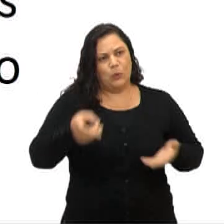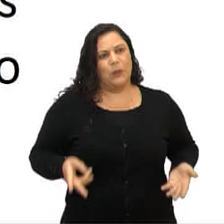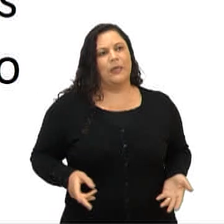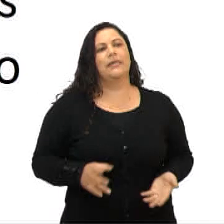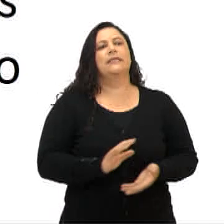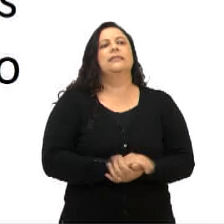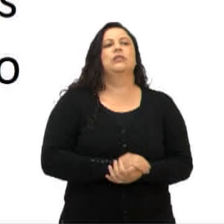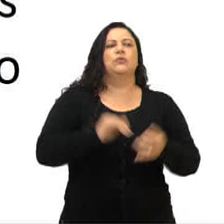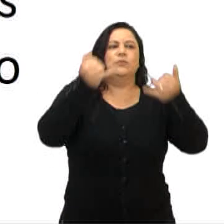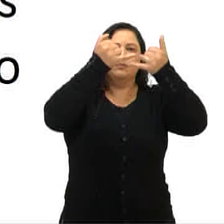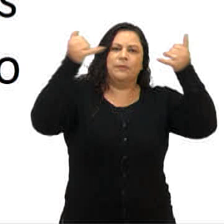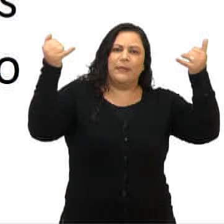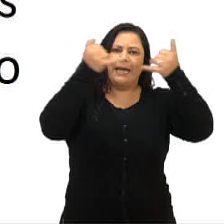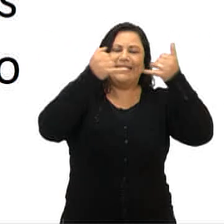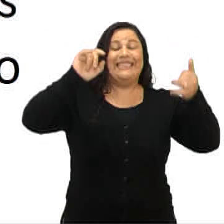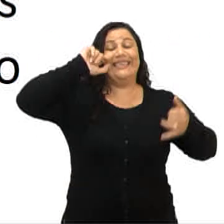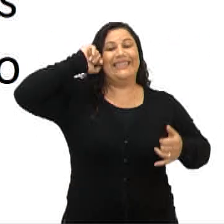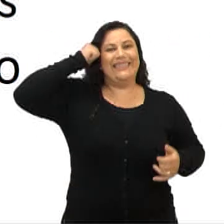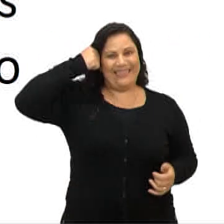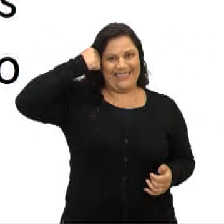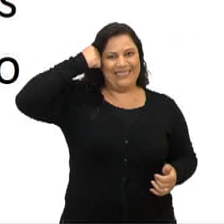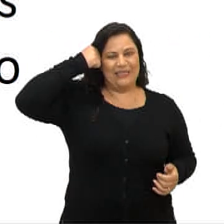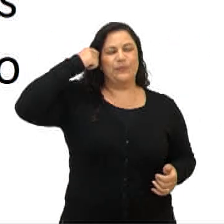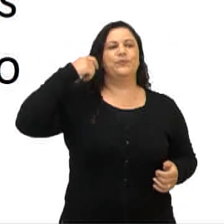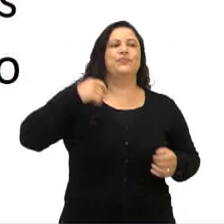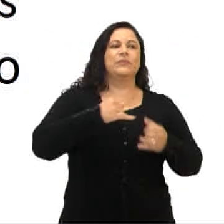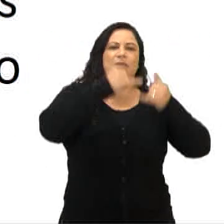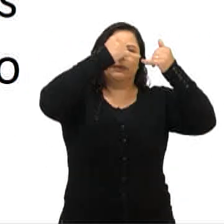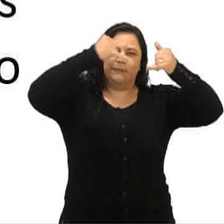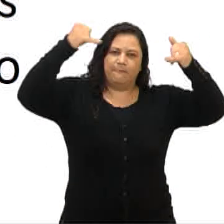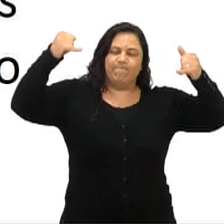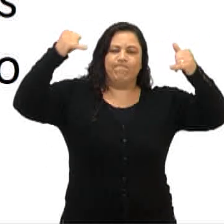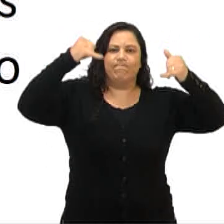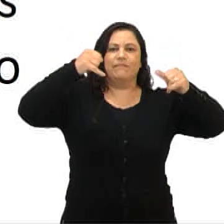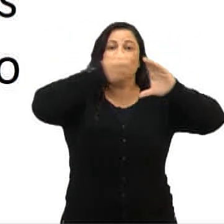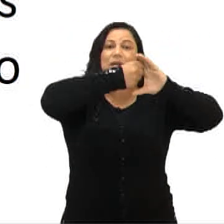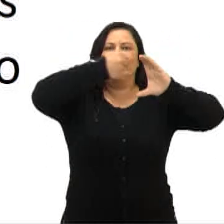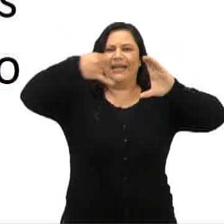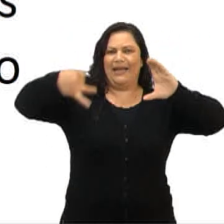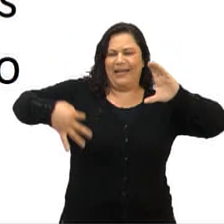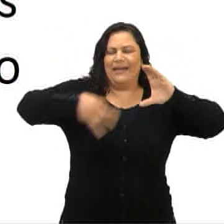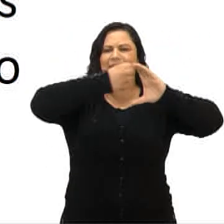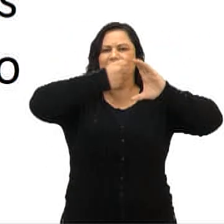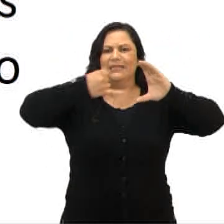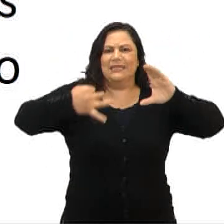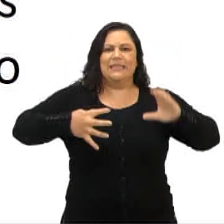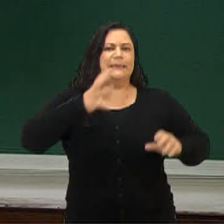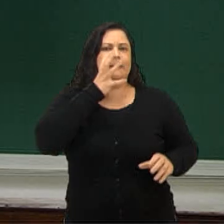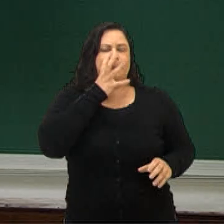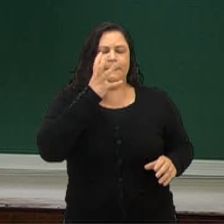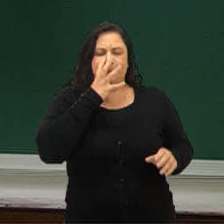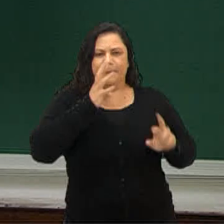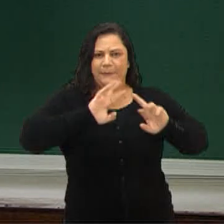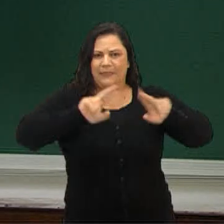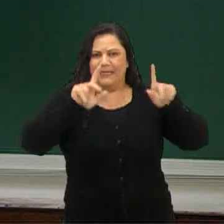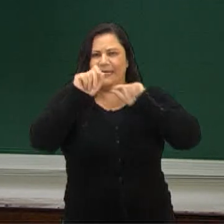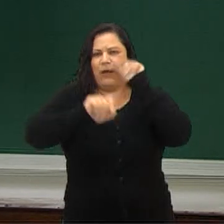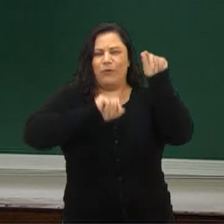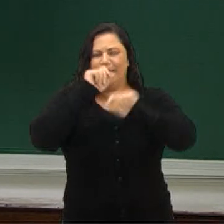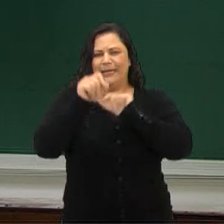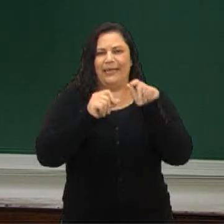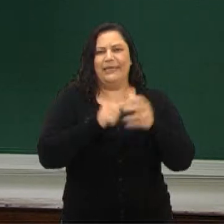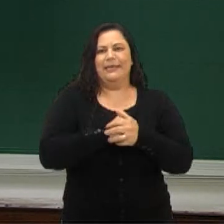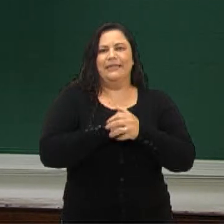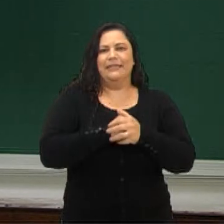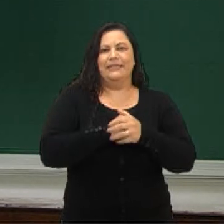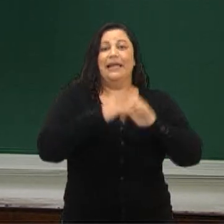linha negra. Então, tinha o contorno, que era uma característica que não era impressionista, né? E que muitos pós-impressionistas começaram, às vezes, até a